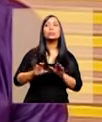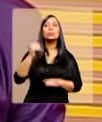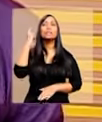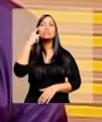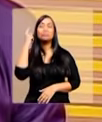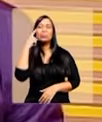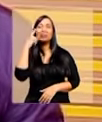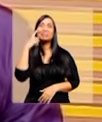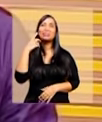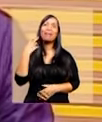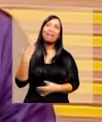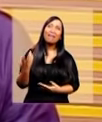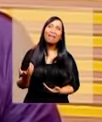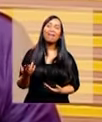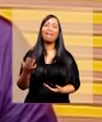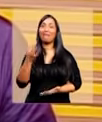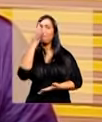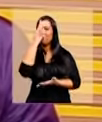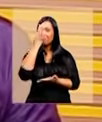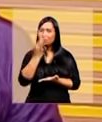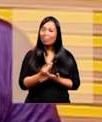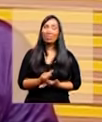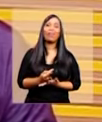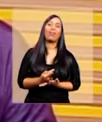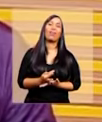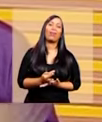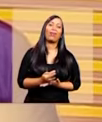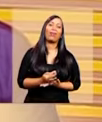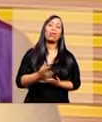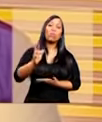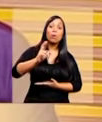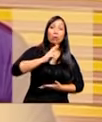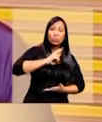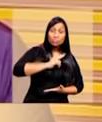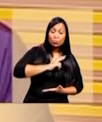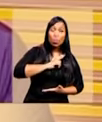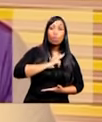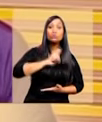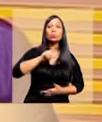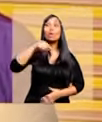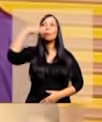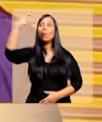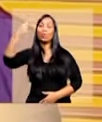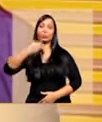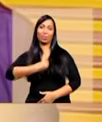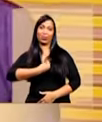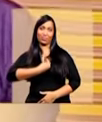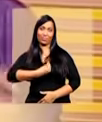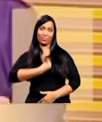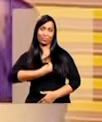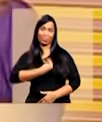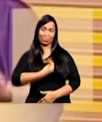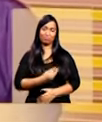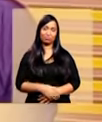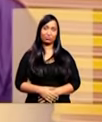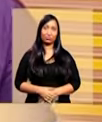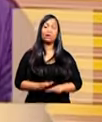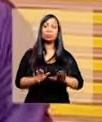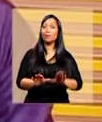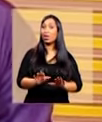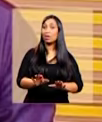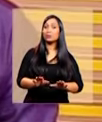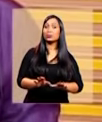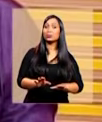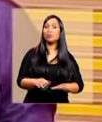a gente pensa assim, que a fé é justamente dar uma resposta para uma outra vida, para a vida do além. Quando,